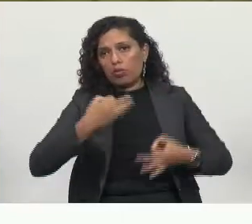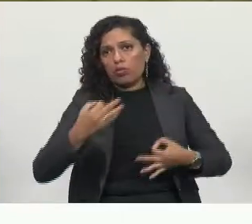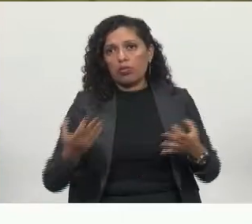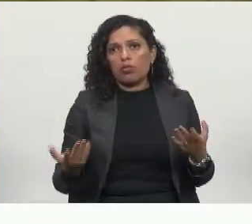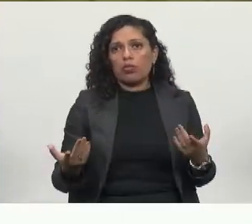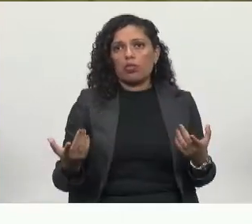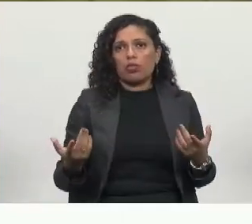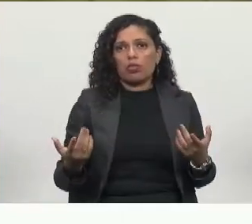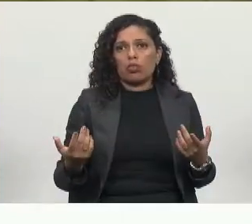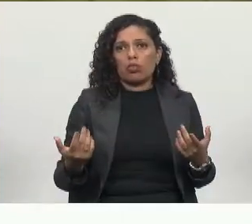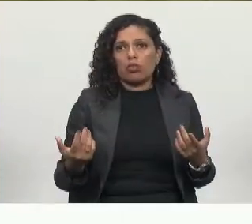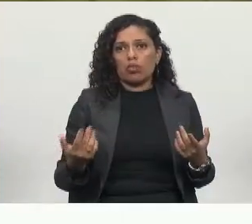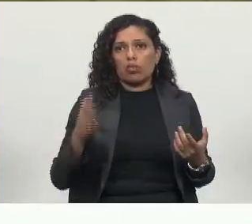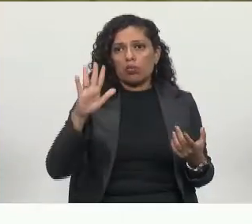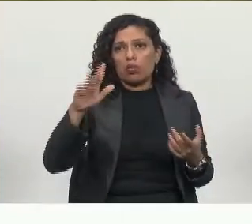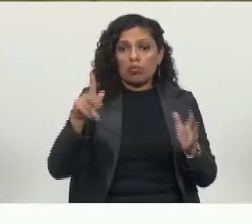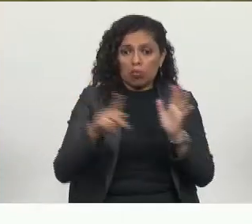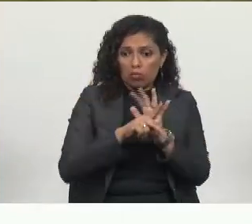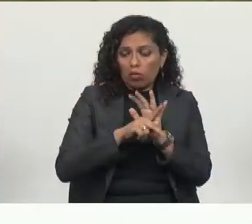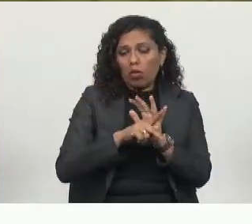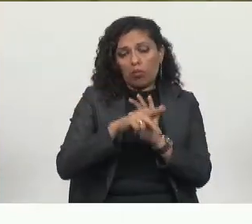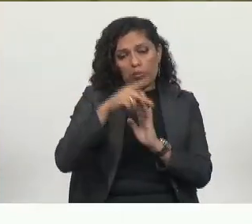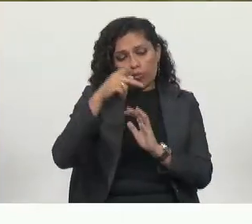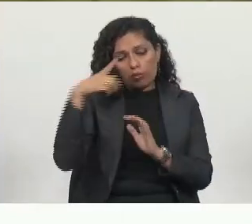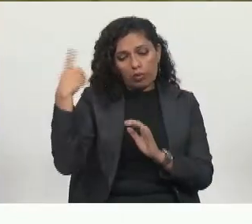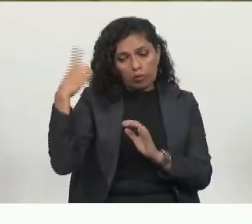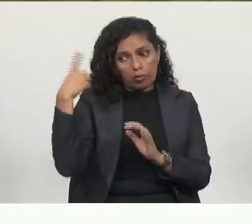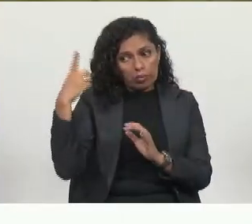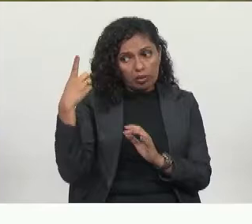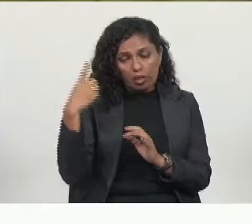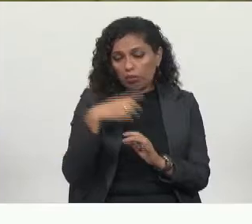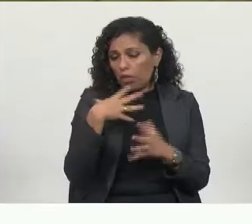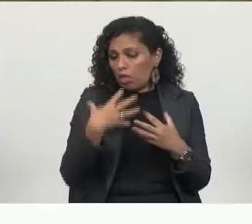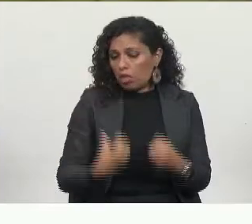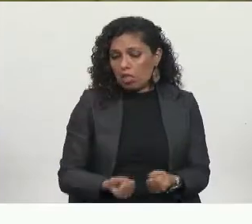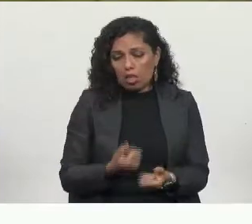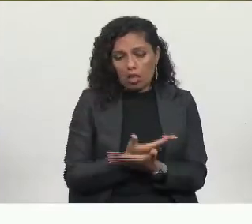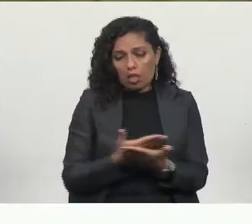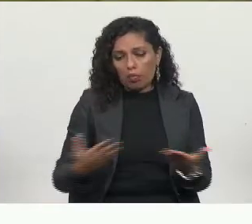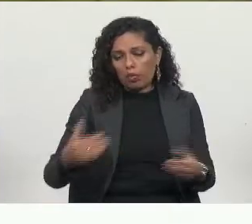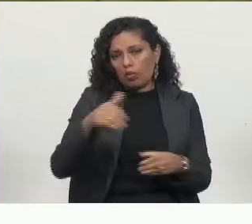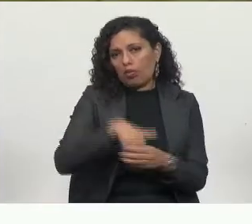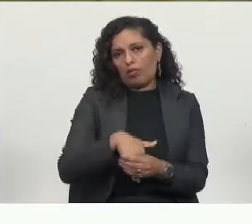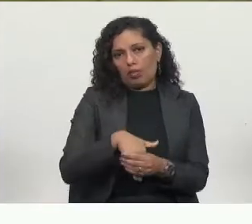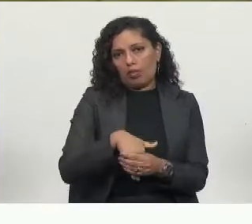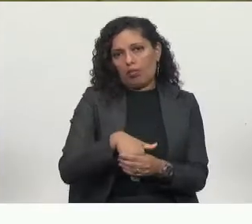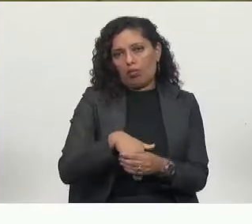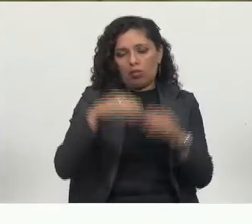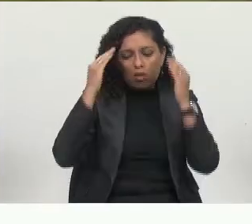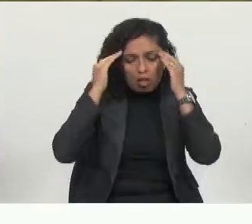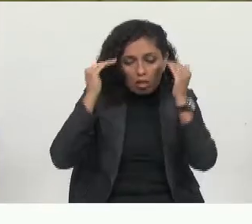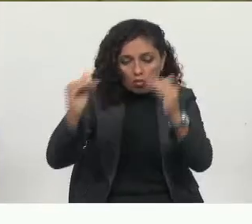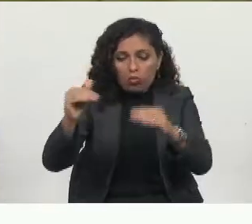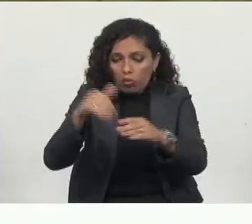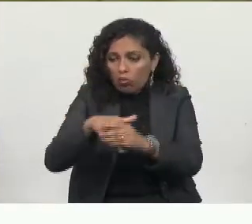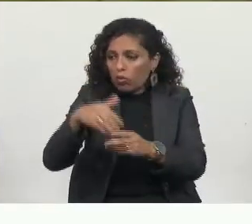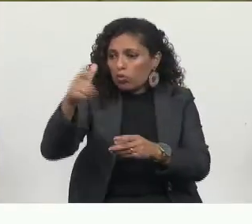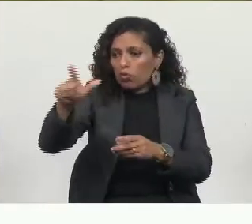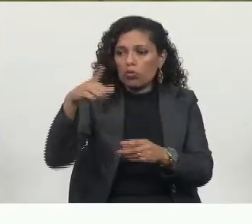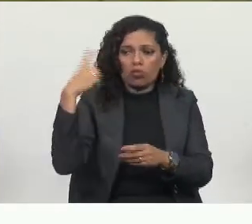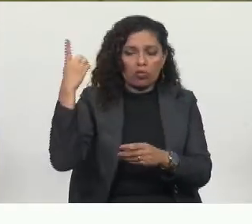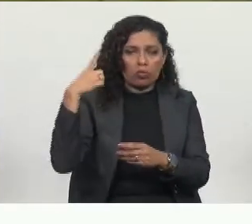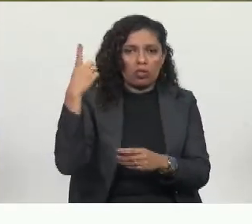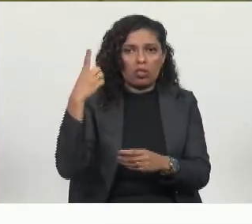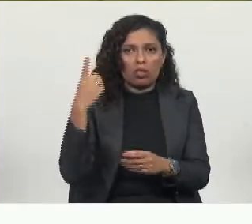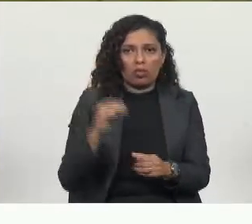questões parlamentares, e os deputados não conseguem perder uma votação e respeitar o voto alheio. Eu acho que as pessoas podem se